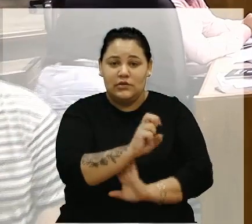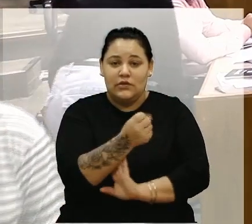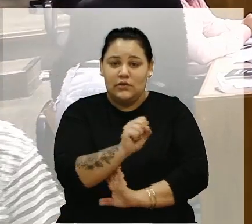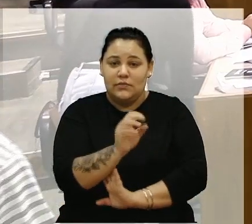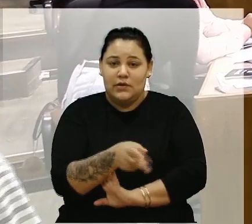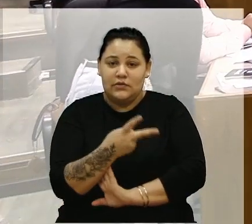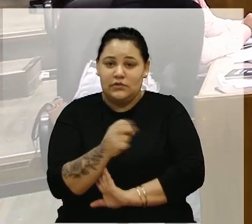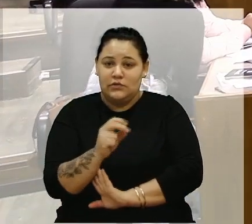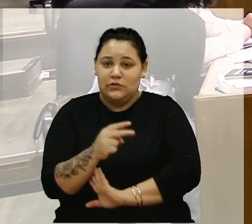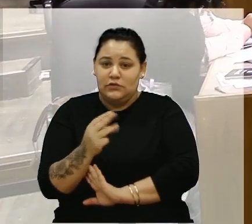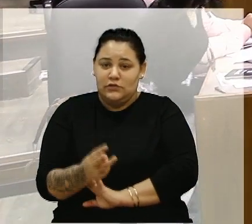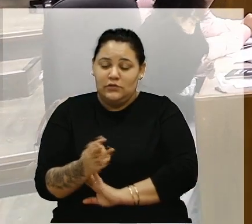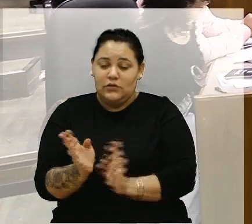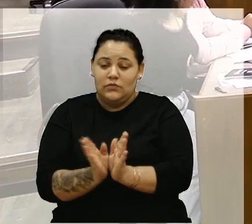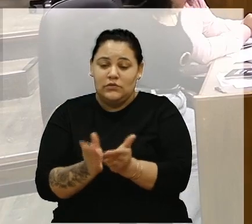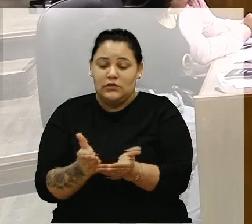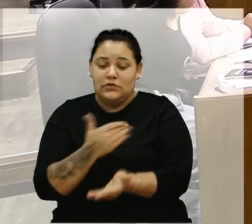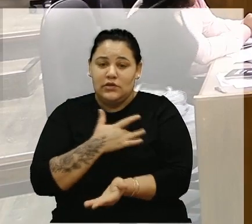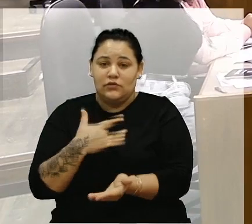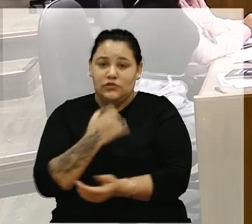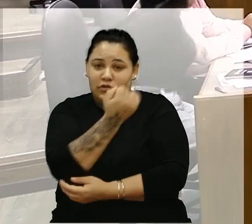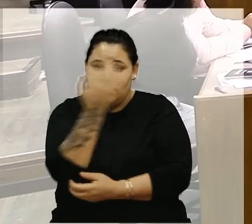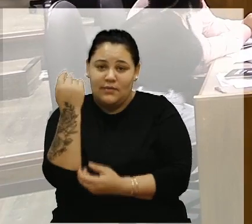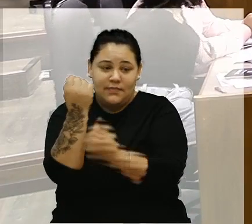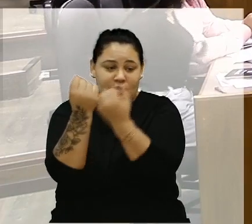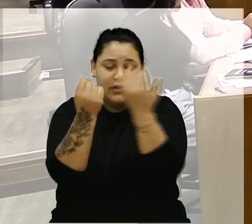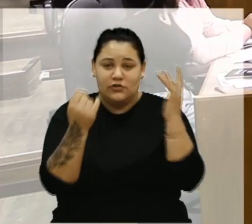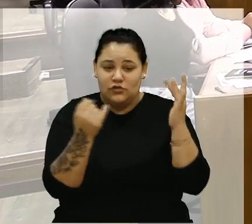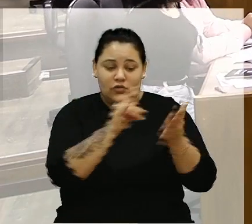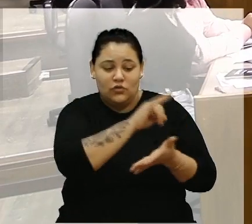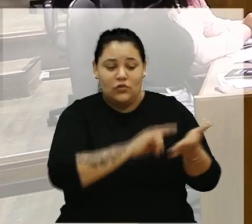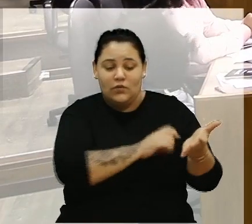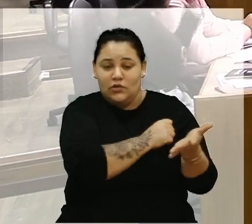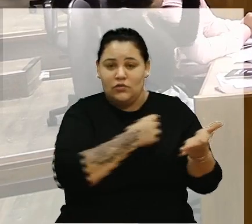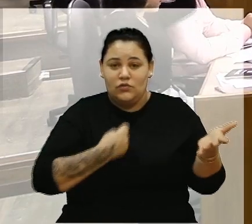58/2023, Comissão de Saúde e Meio Ambiente, parecer número